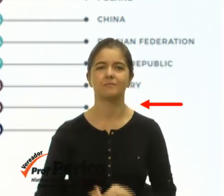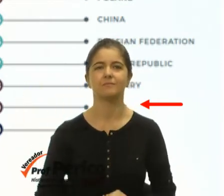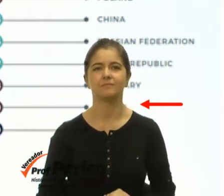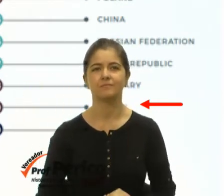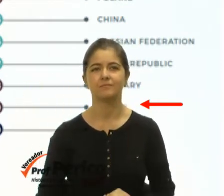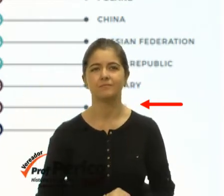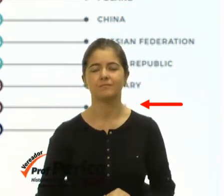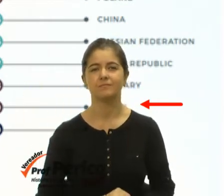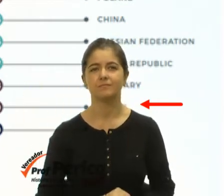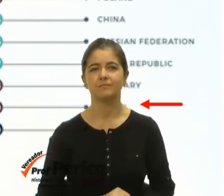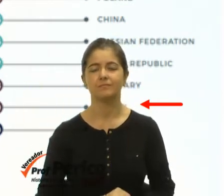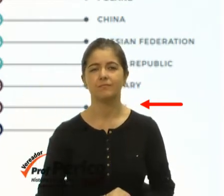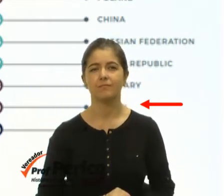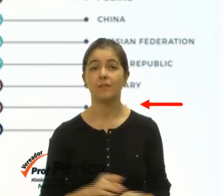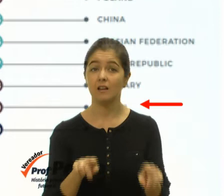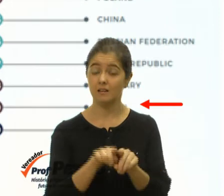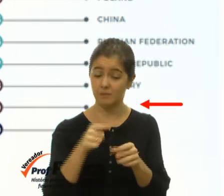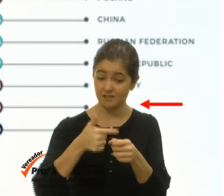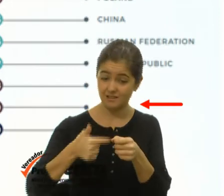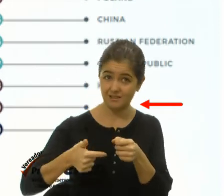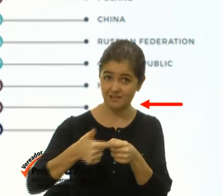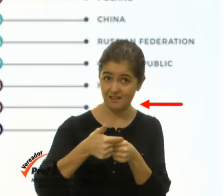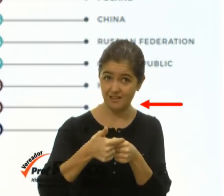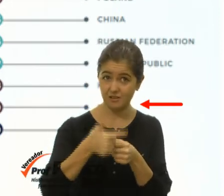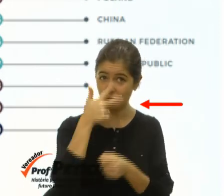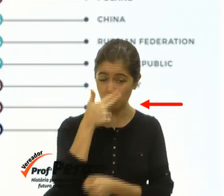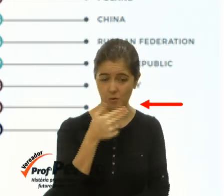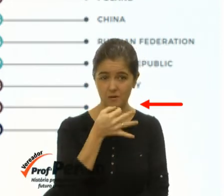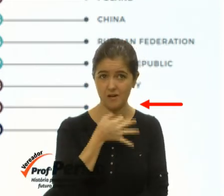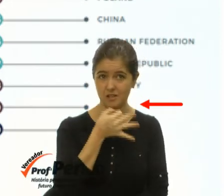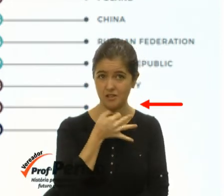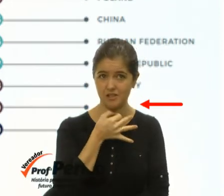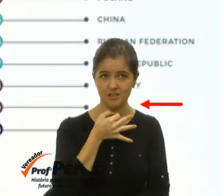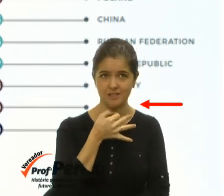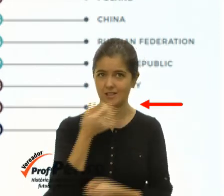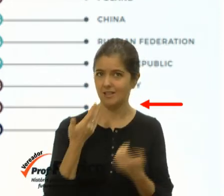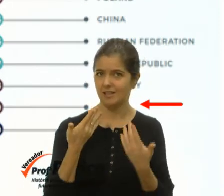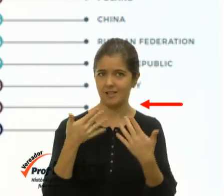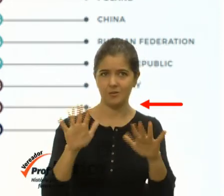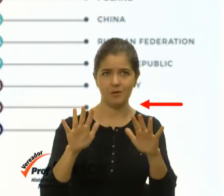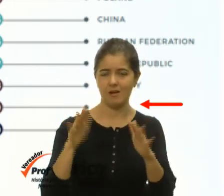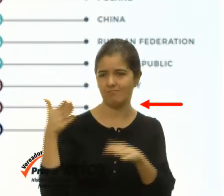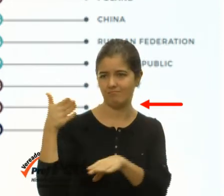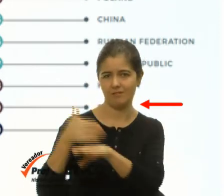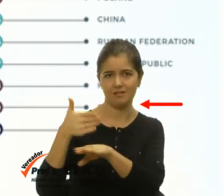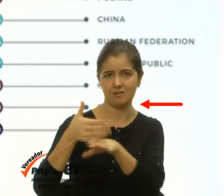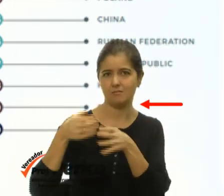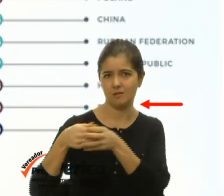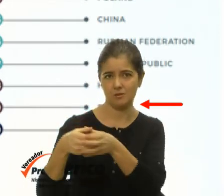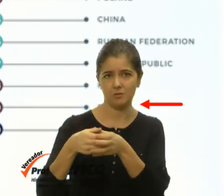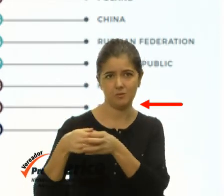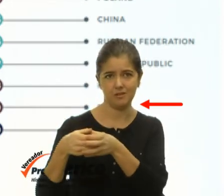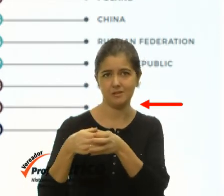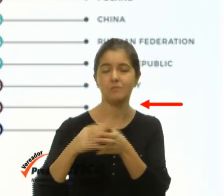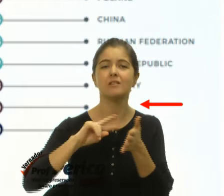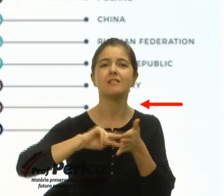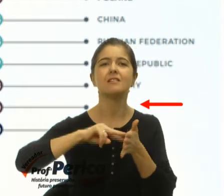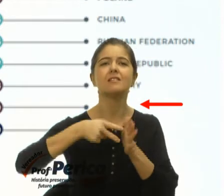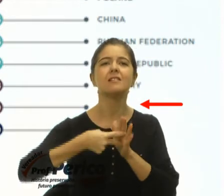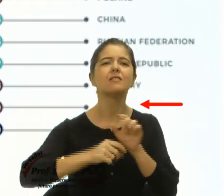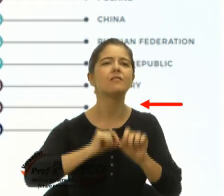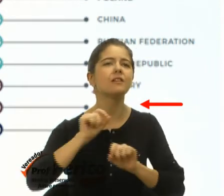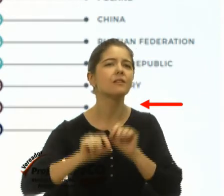finalizar, que abre mão dessa questão turística, ele está abrindo